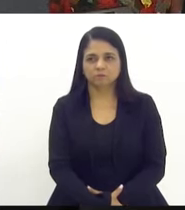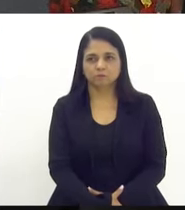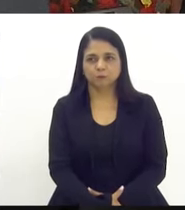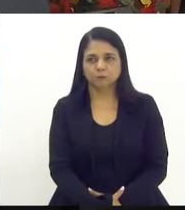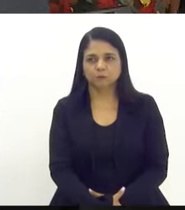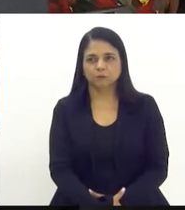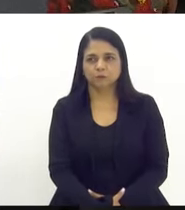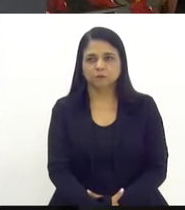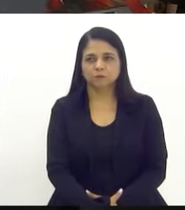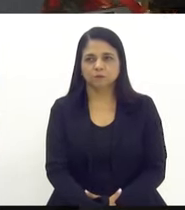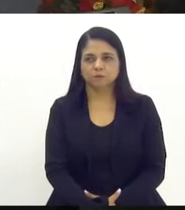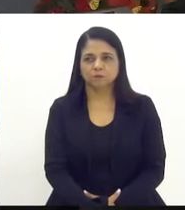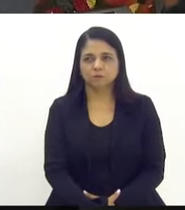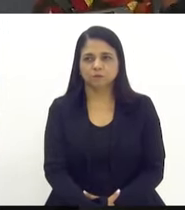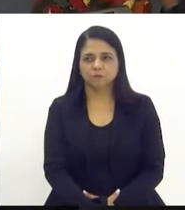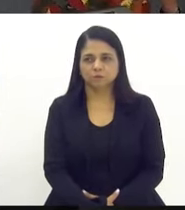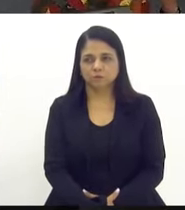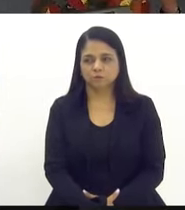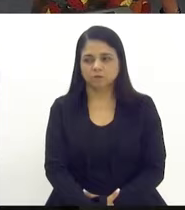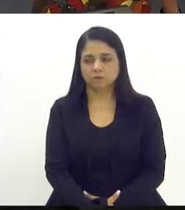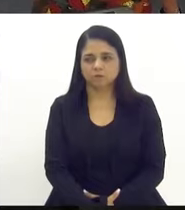Deixa sair. Então tá bom, vou fazer isso.